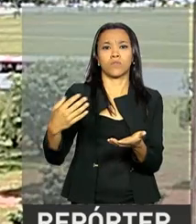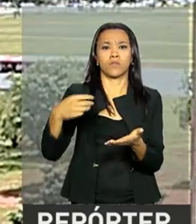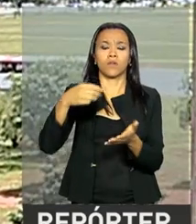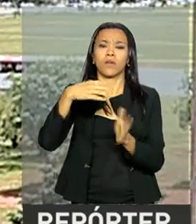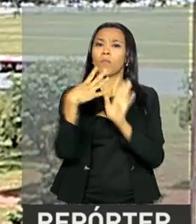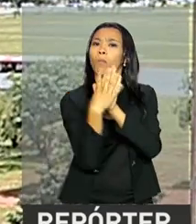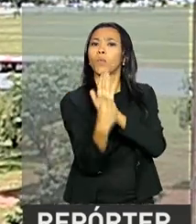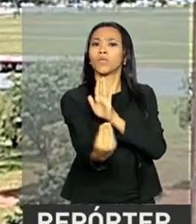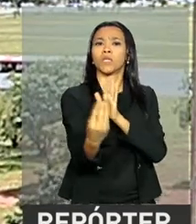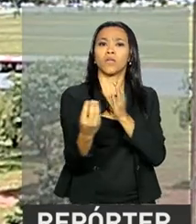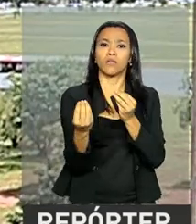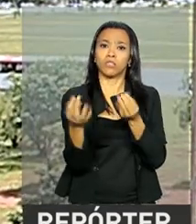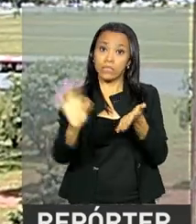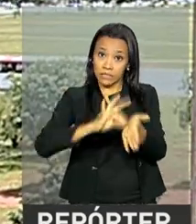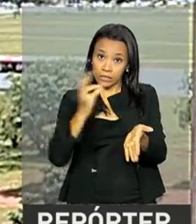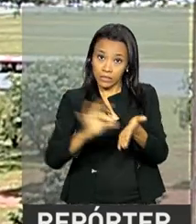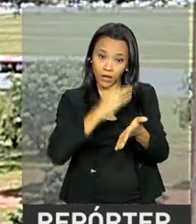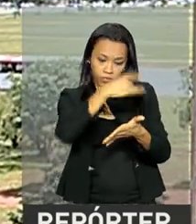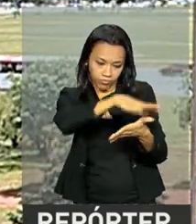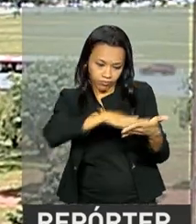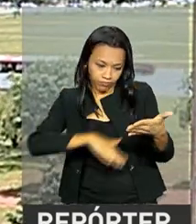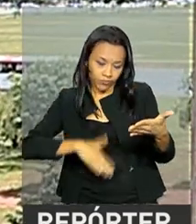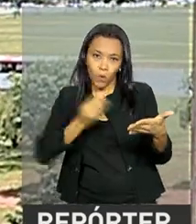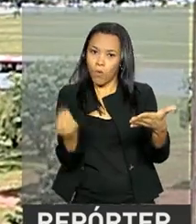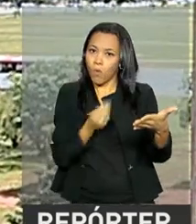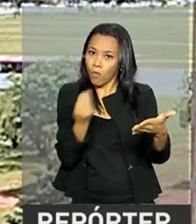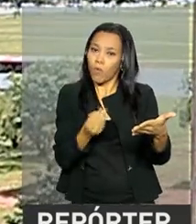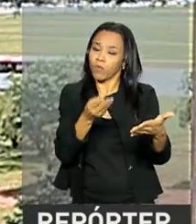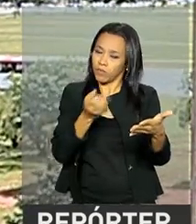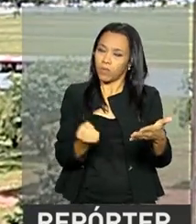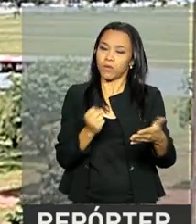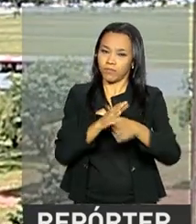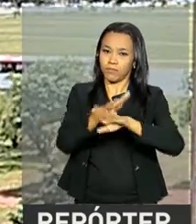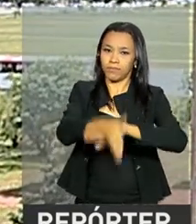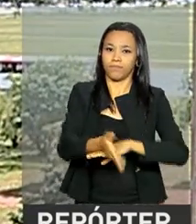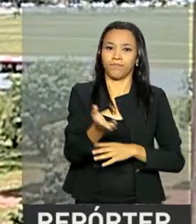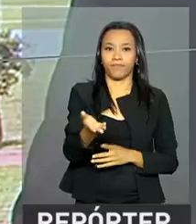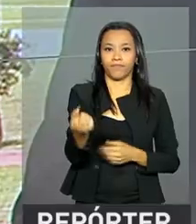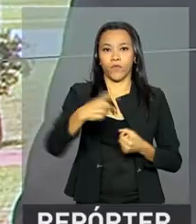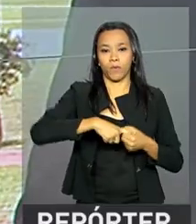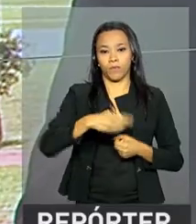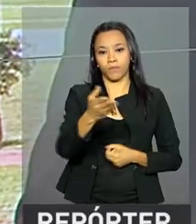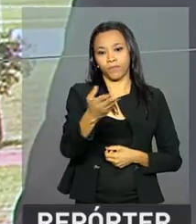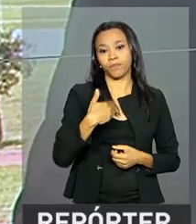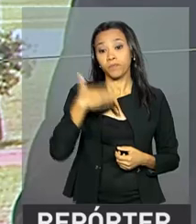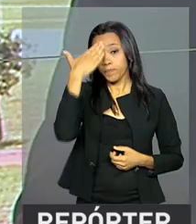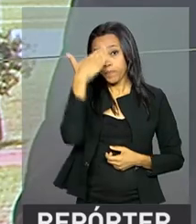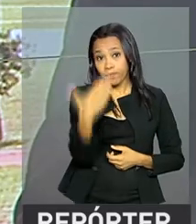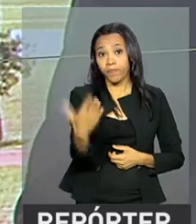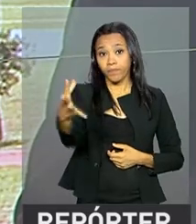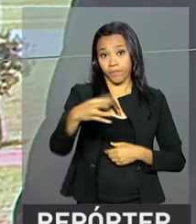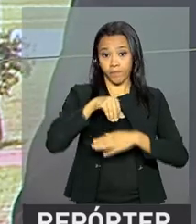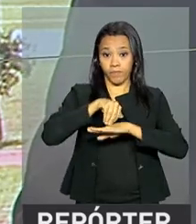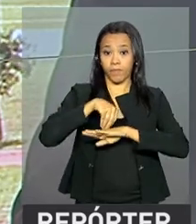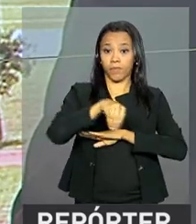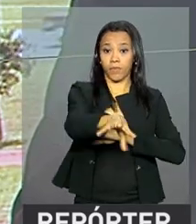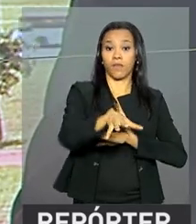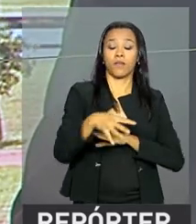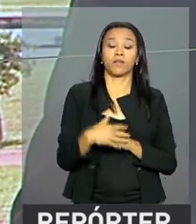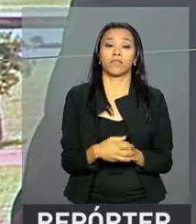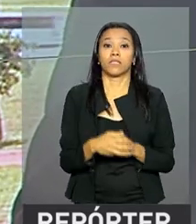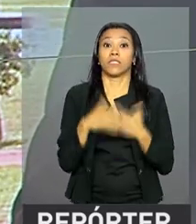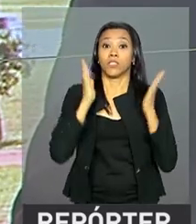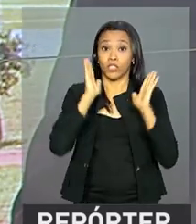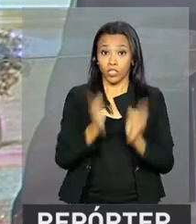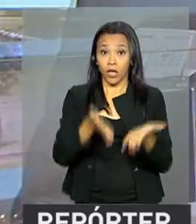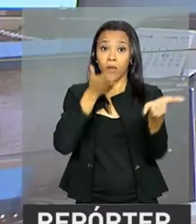inscrição e de situação cadastral no CPF eu volto com você Leandro tá bom né Obrigado pelas suas informações e